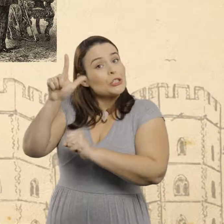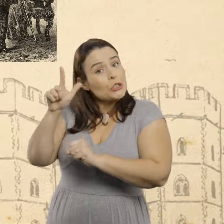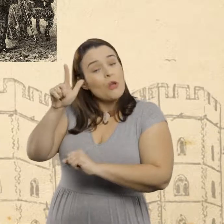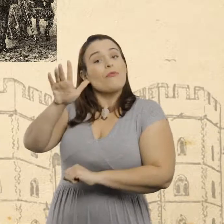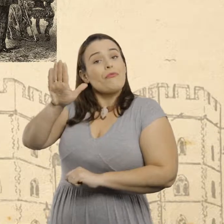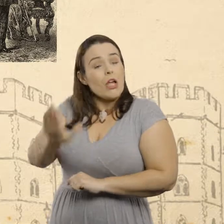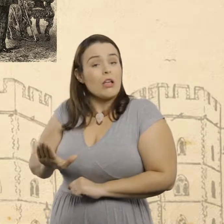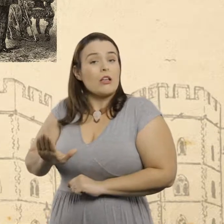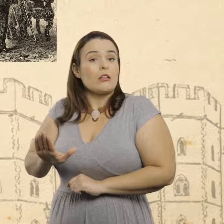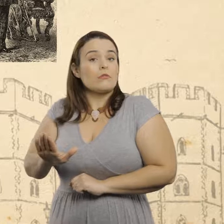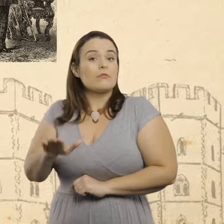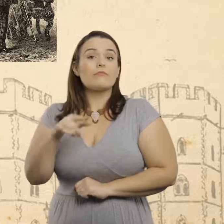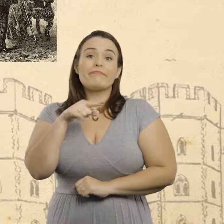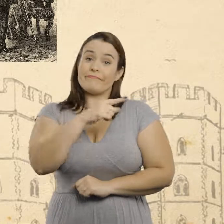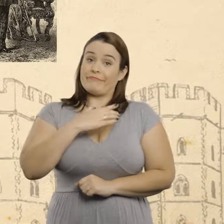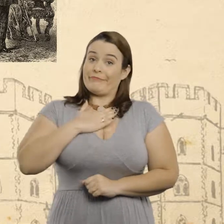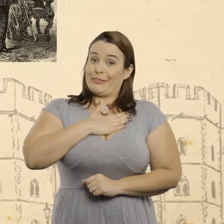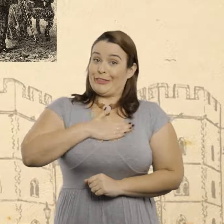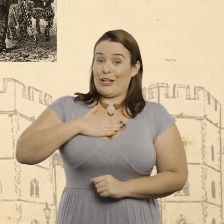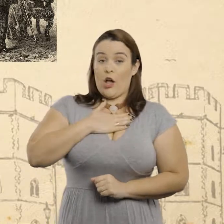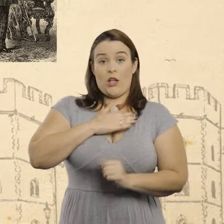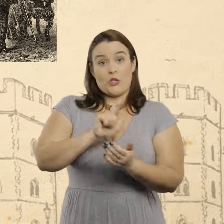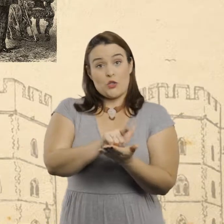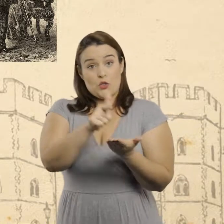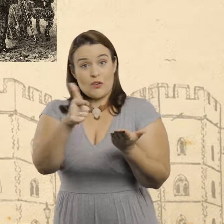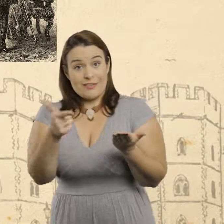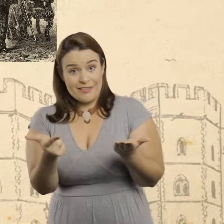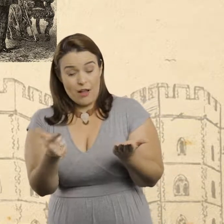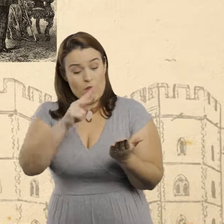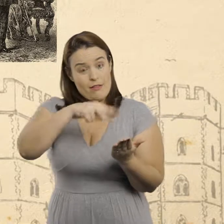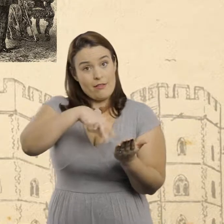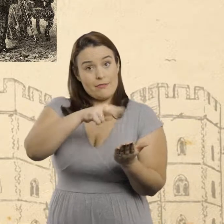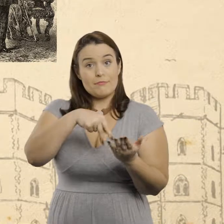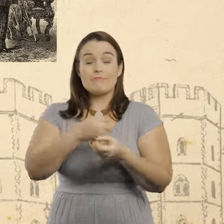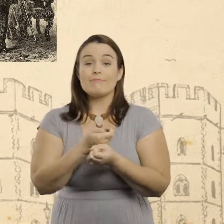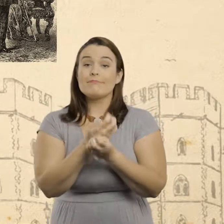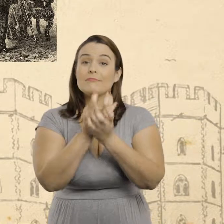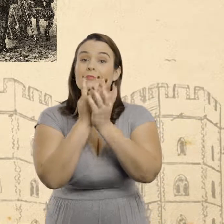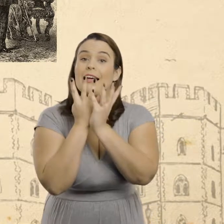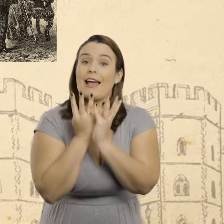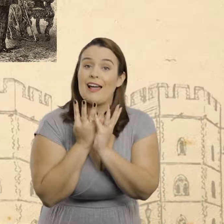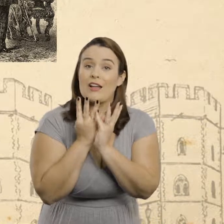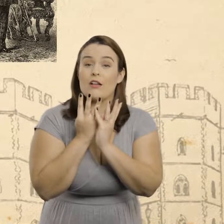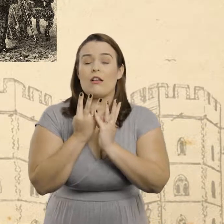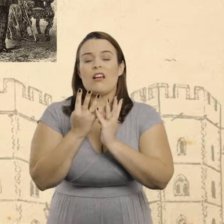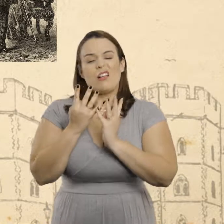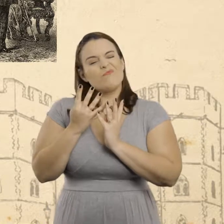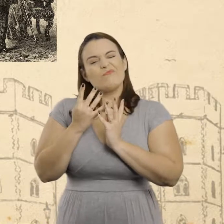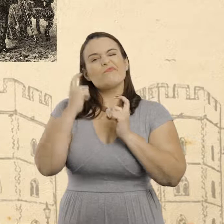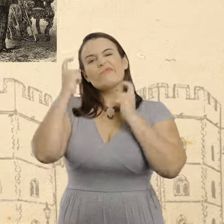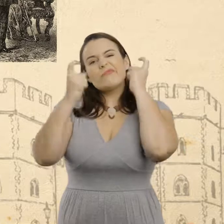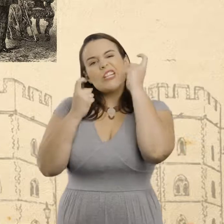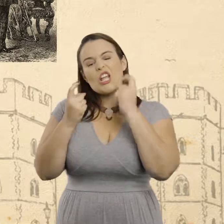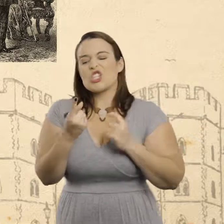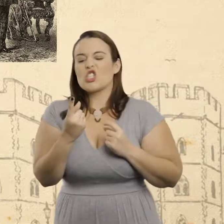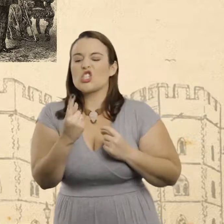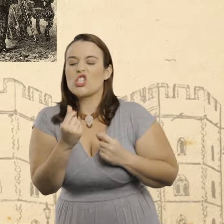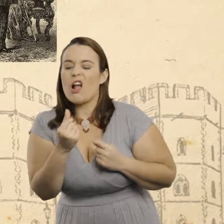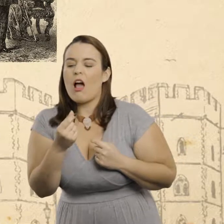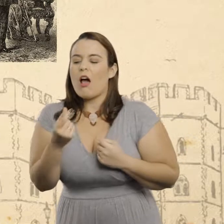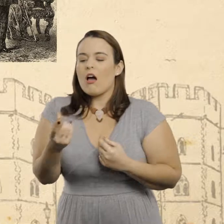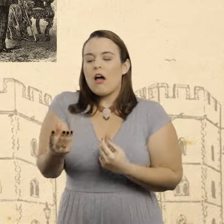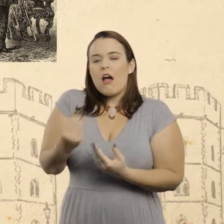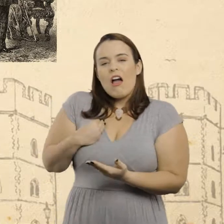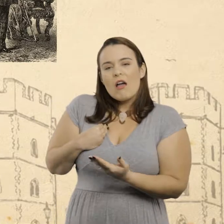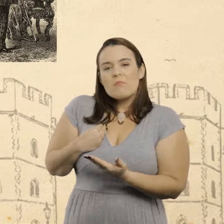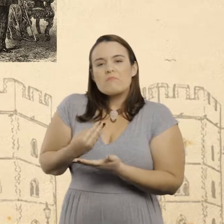saía de Londres. Ele só gostava de ler jornal e de jogar baralho. Quando jogava baralho, Phileas Fogg não se preocupava em ganhar